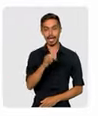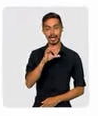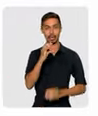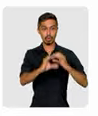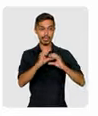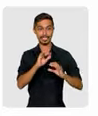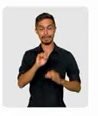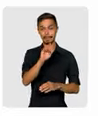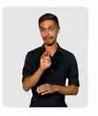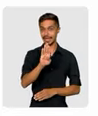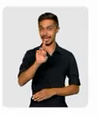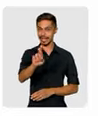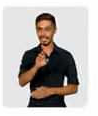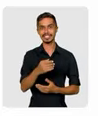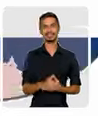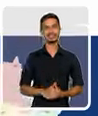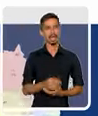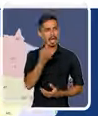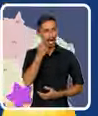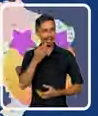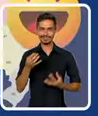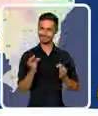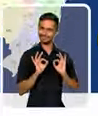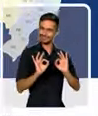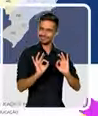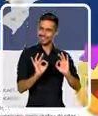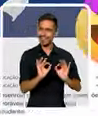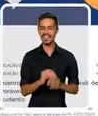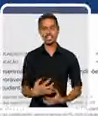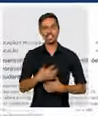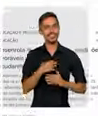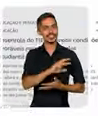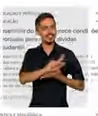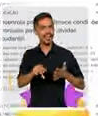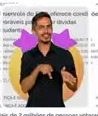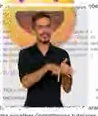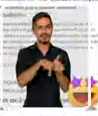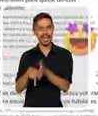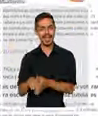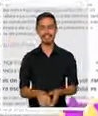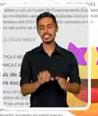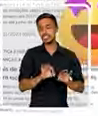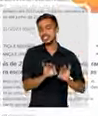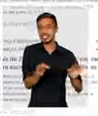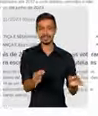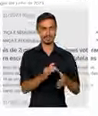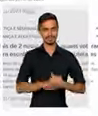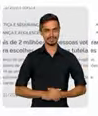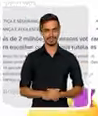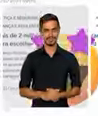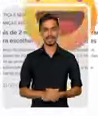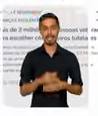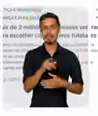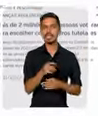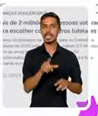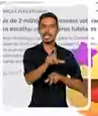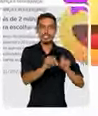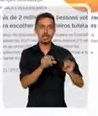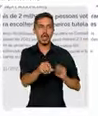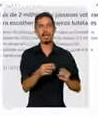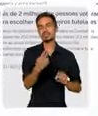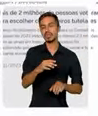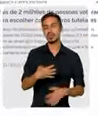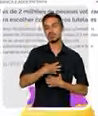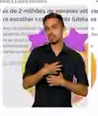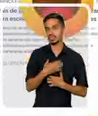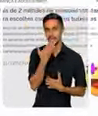gov.br/comunicabr no seu navegador. Olha que belezura, tem várias formas de você pesquisar, e são todas bem simples. Você pode escolher o